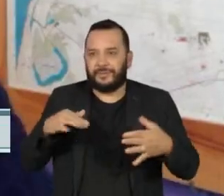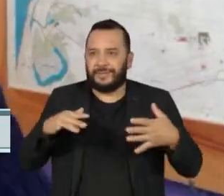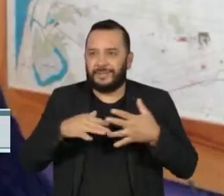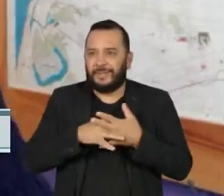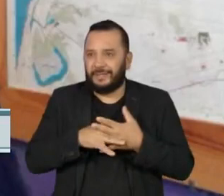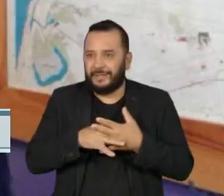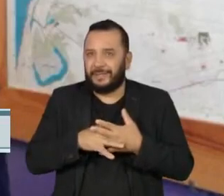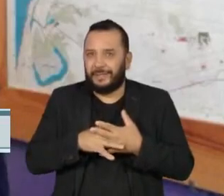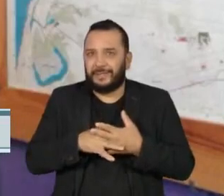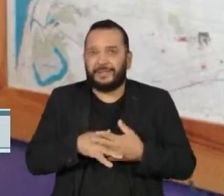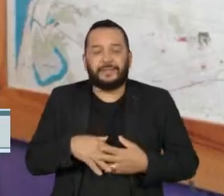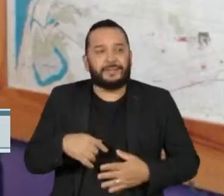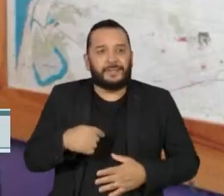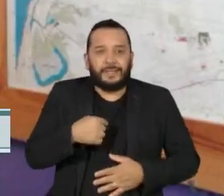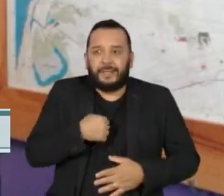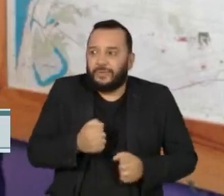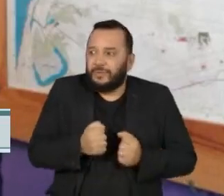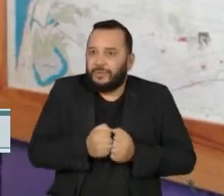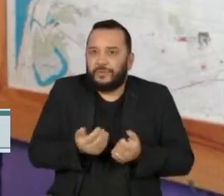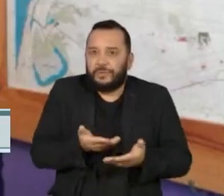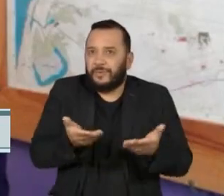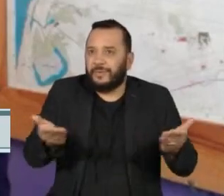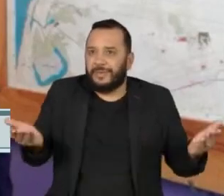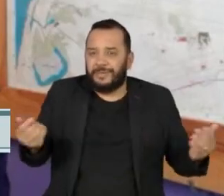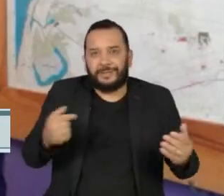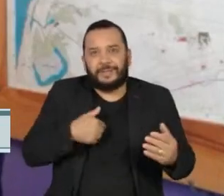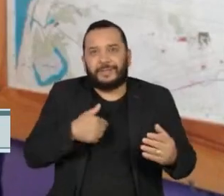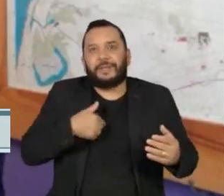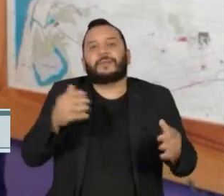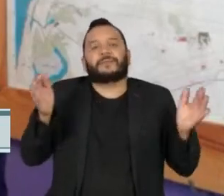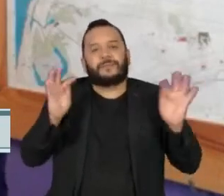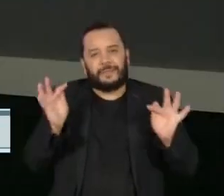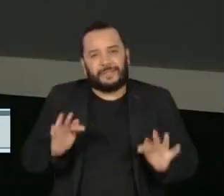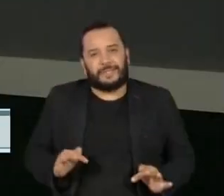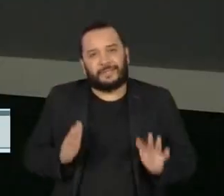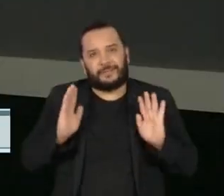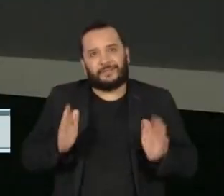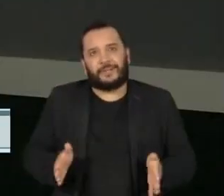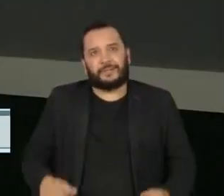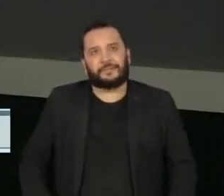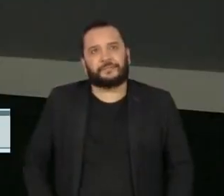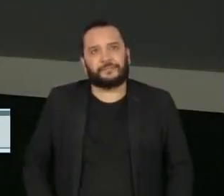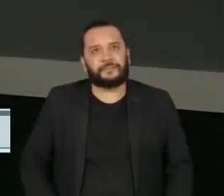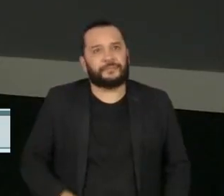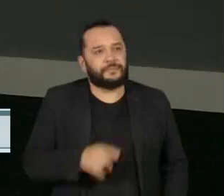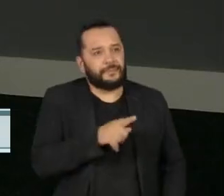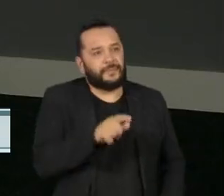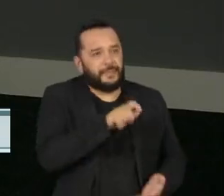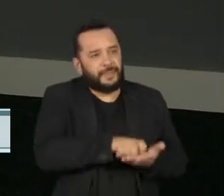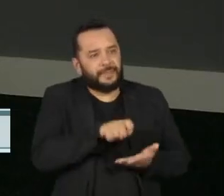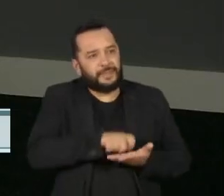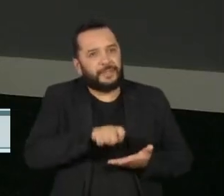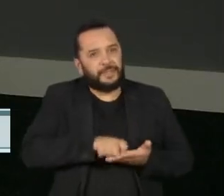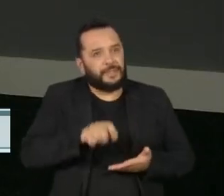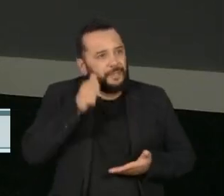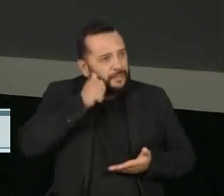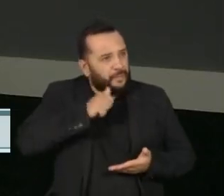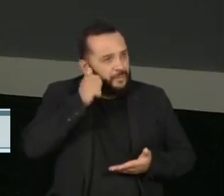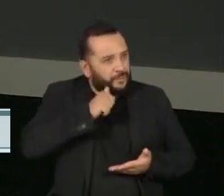para mim só de estar entre eles e elas já era um grande prêmio para mim. E a escrita feminina, né,